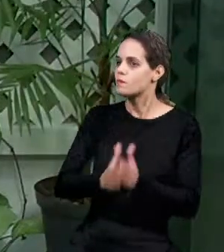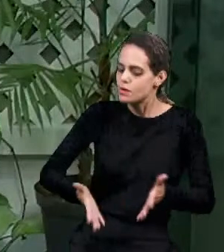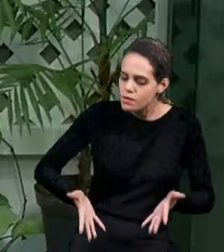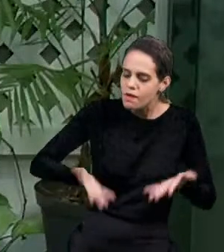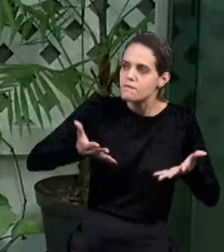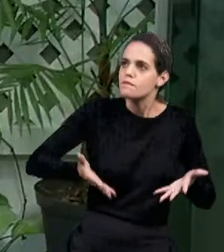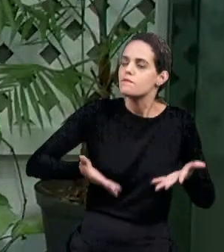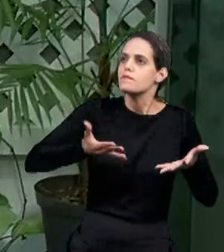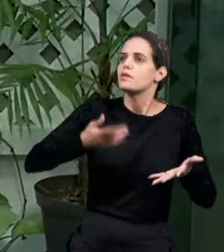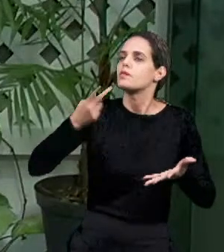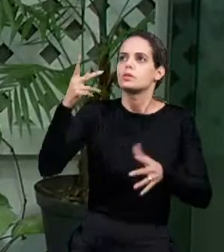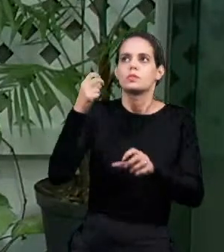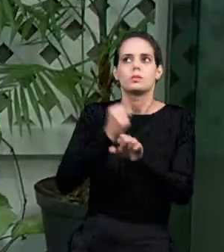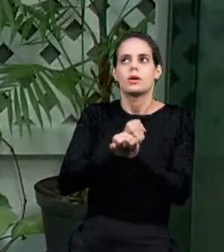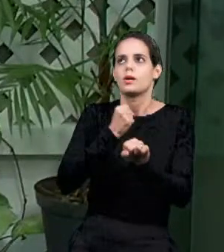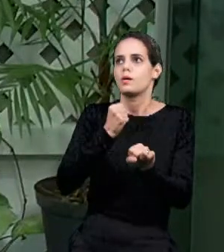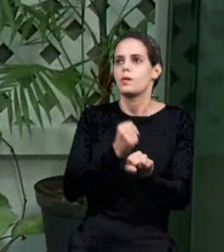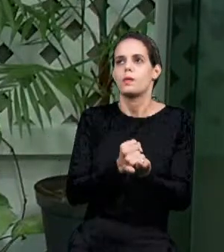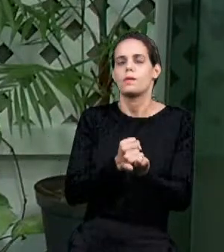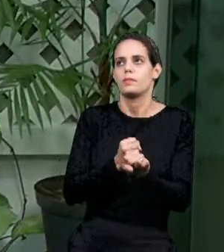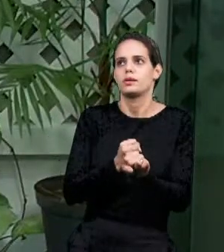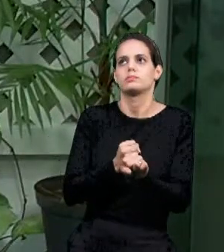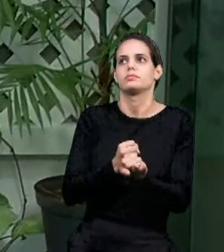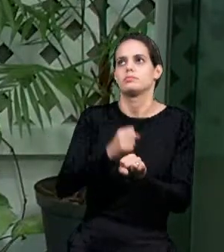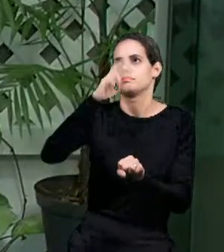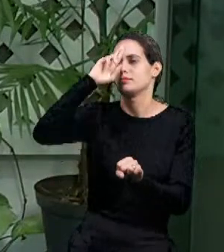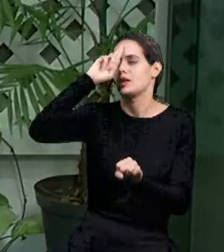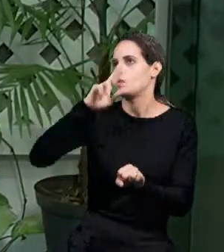notifica. Mas o pedido dele,